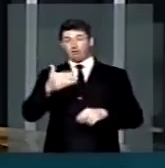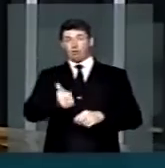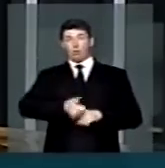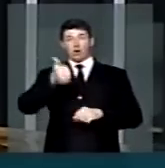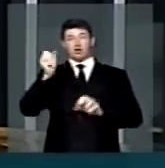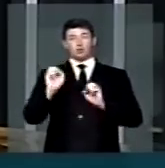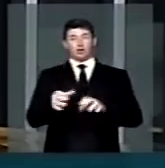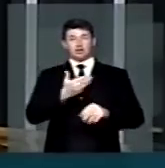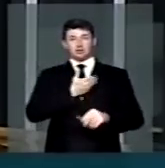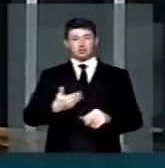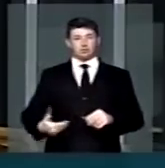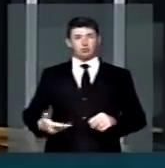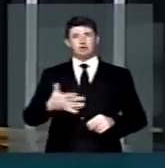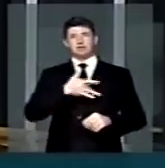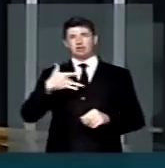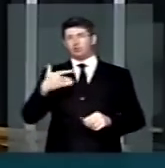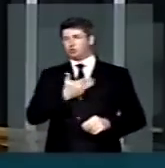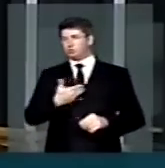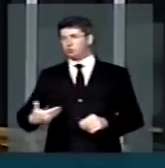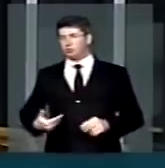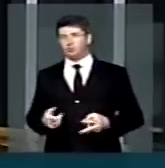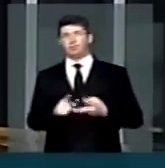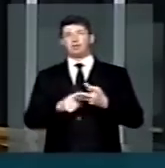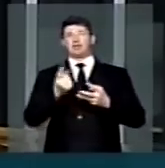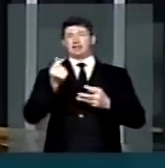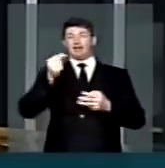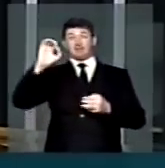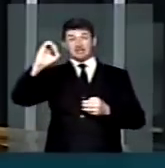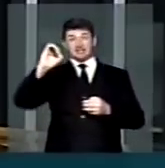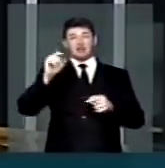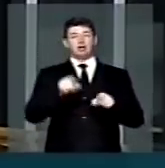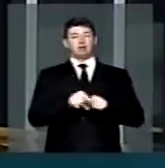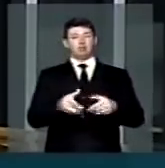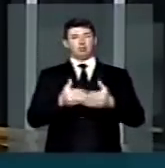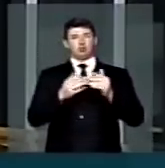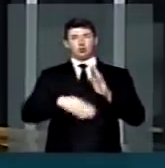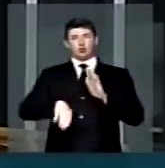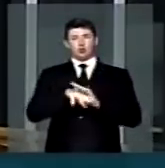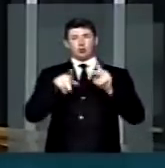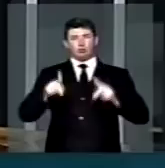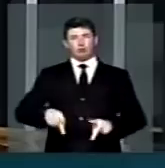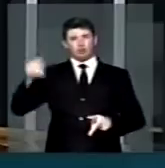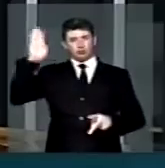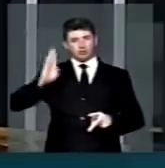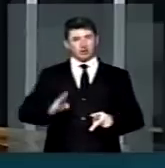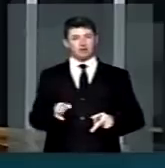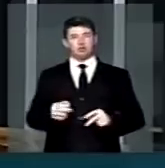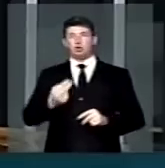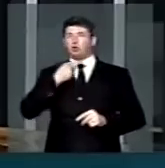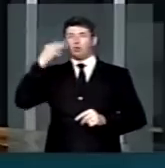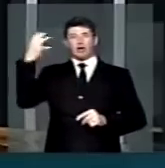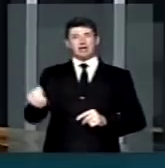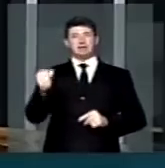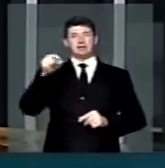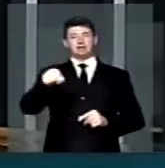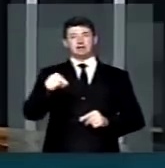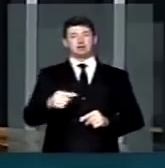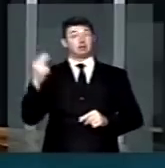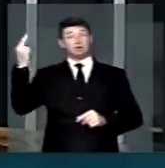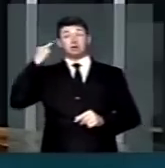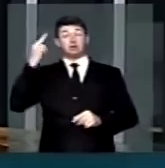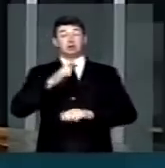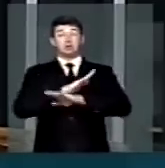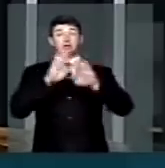de qualidade, saúde pública, tarifa zero e as reivindicações do povo brasileiro. Não acatamos e não